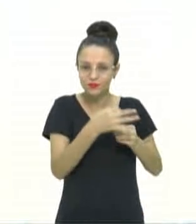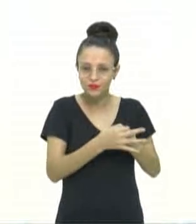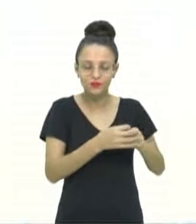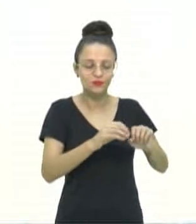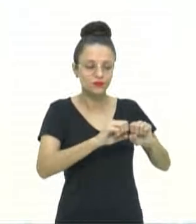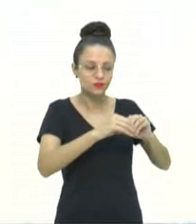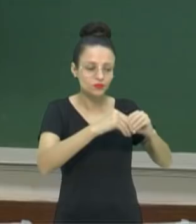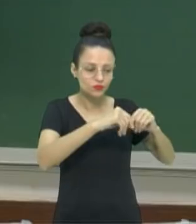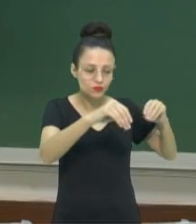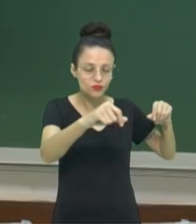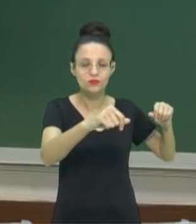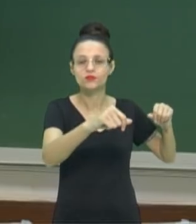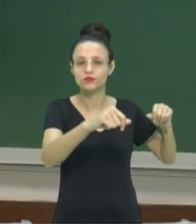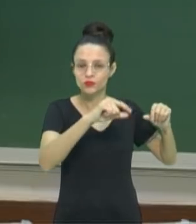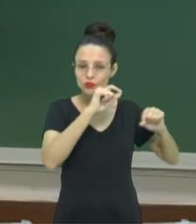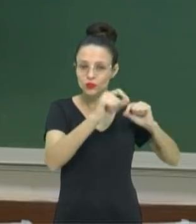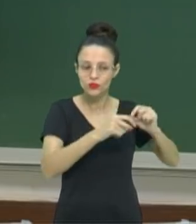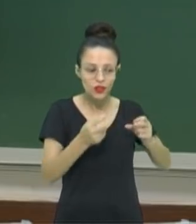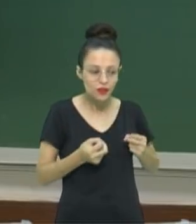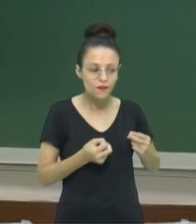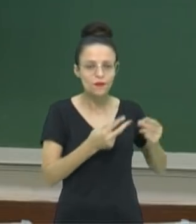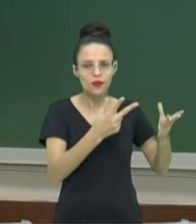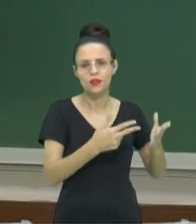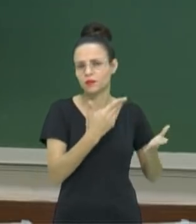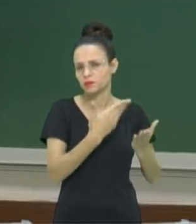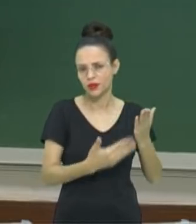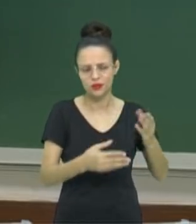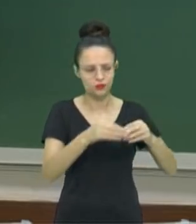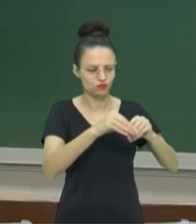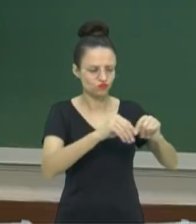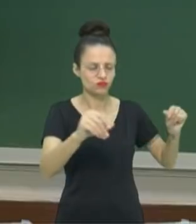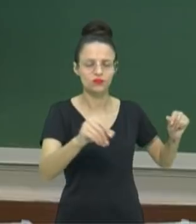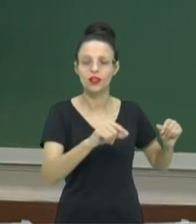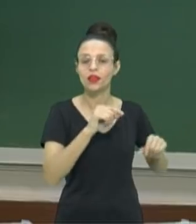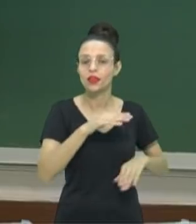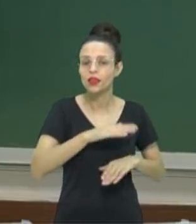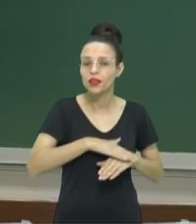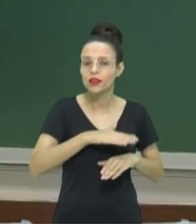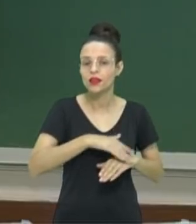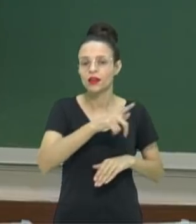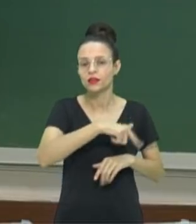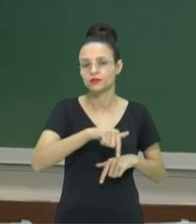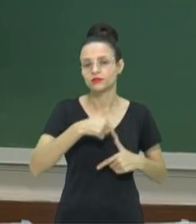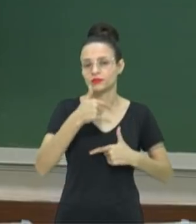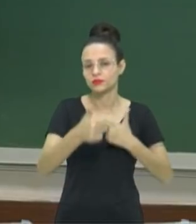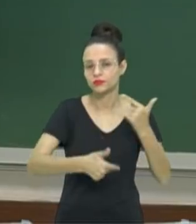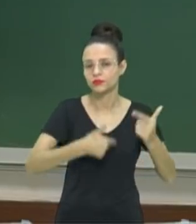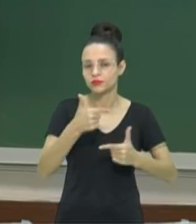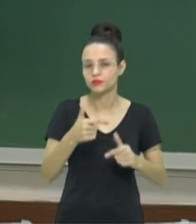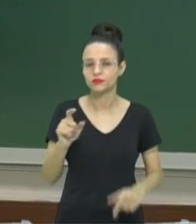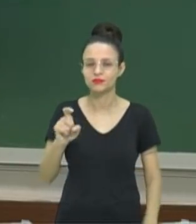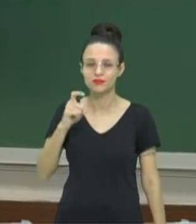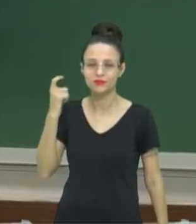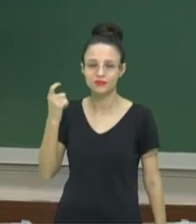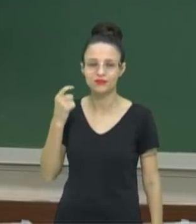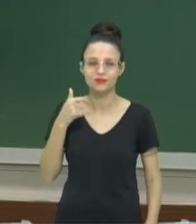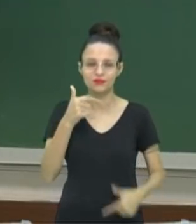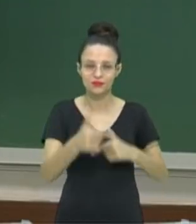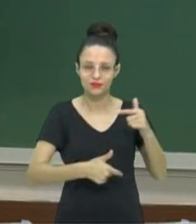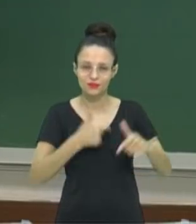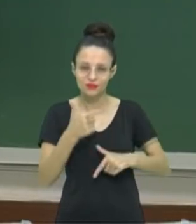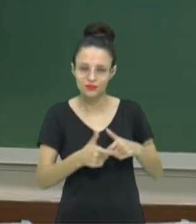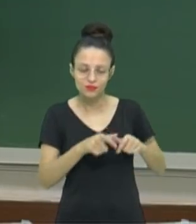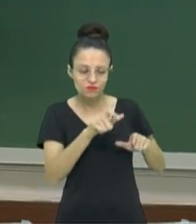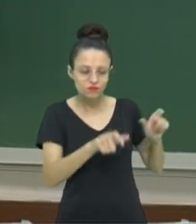ali acabaram tendo que vender ou perdendo suas terras. Então, eles e os trabalhadores que antes se usava essa mão de